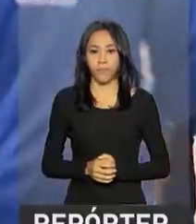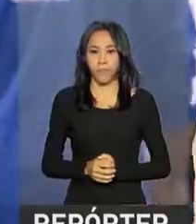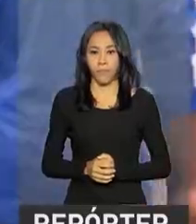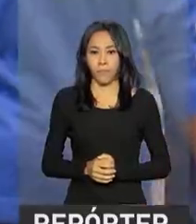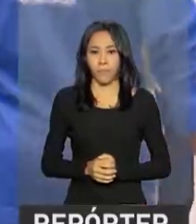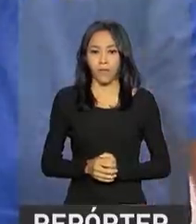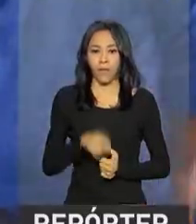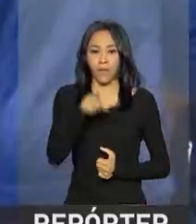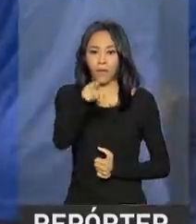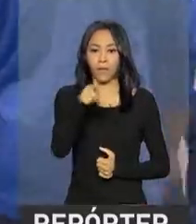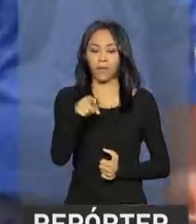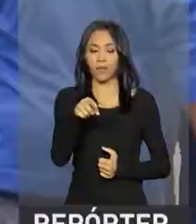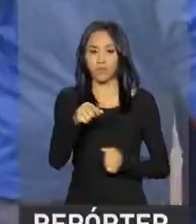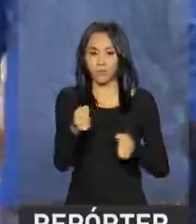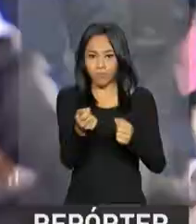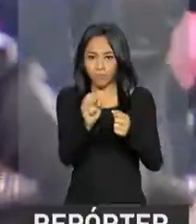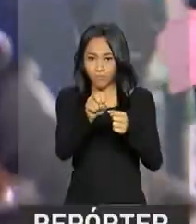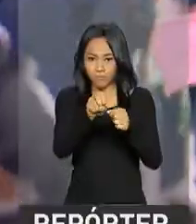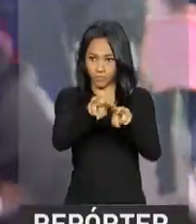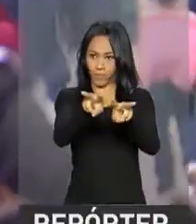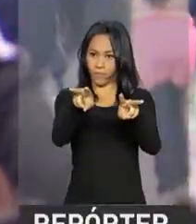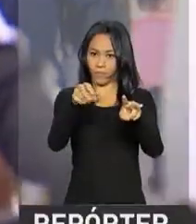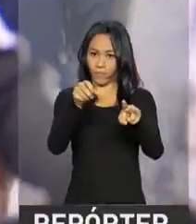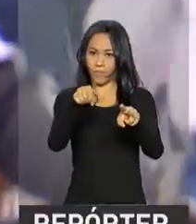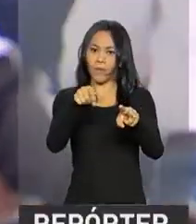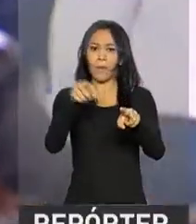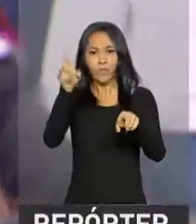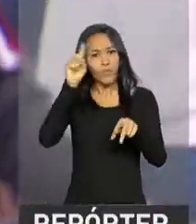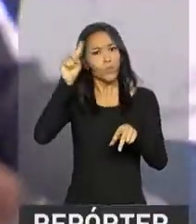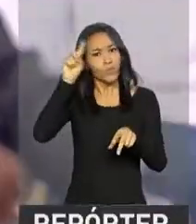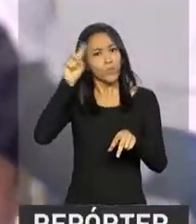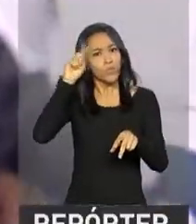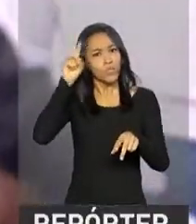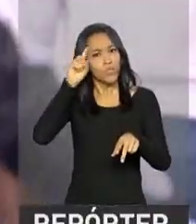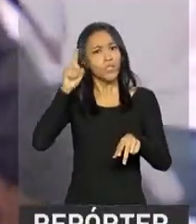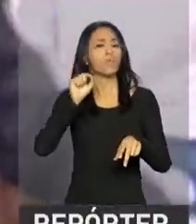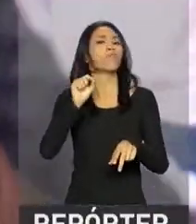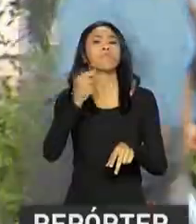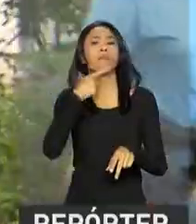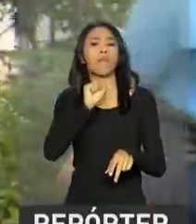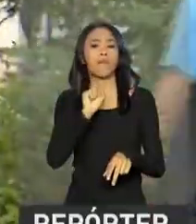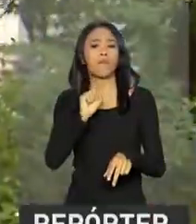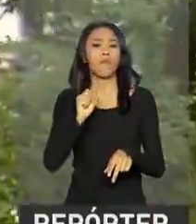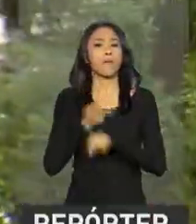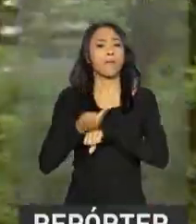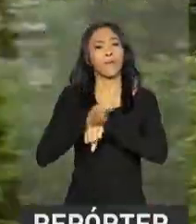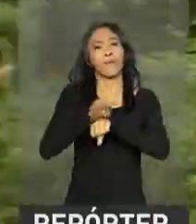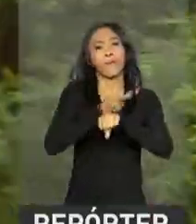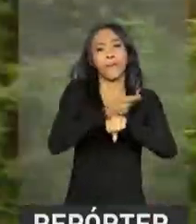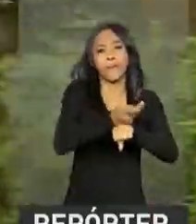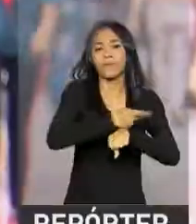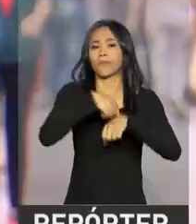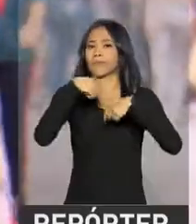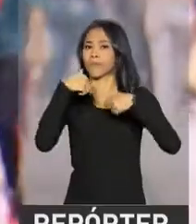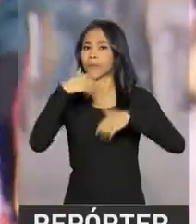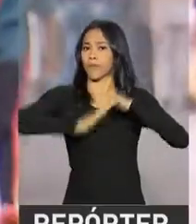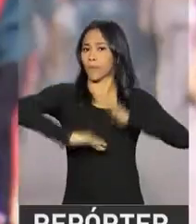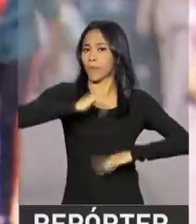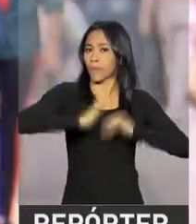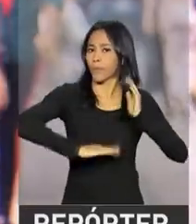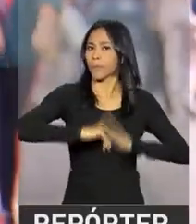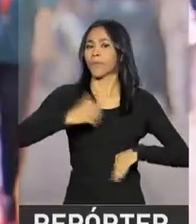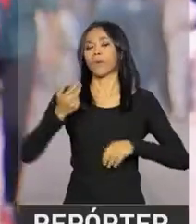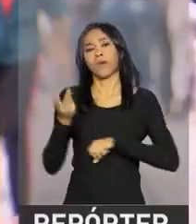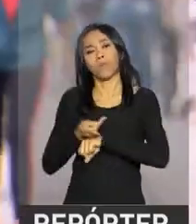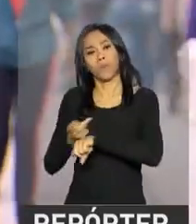eles estão cada vez mais presentes no dia a dia dos brasileiros seja na busca pela qualificação como